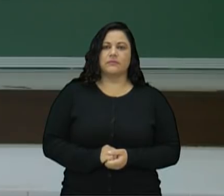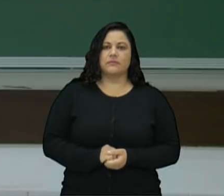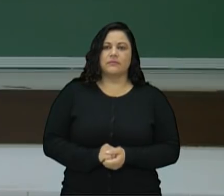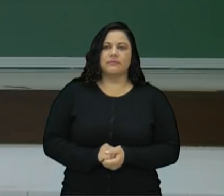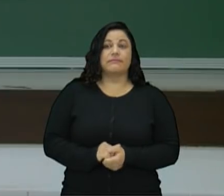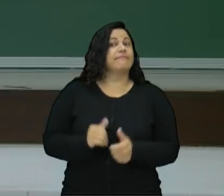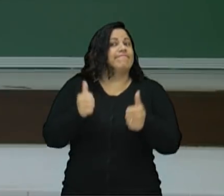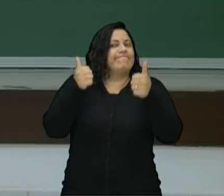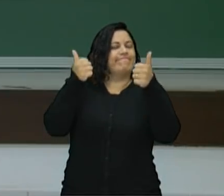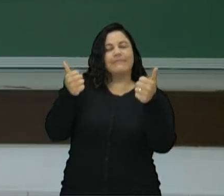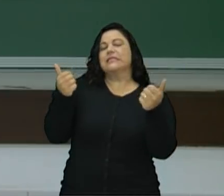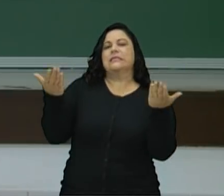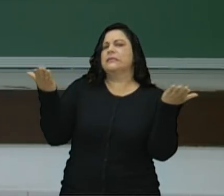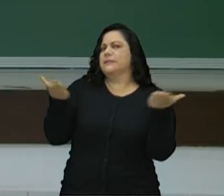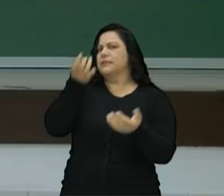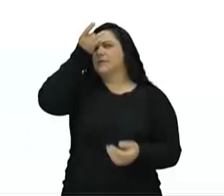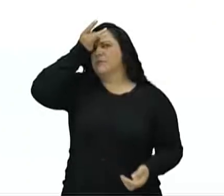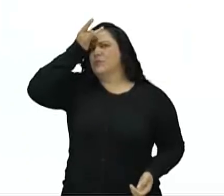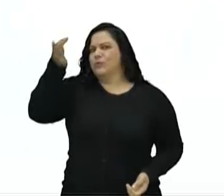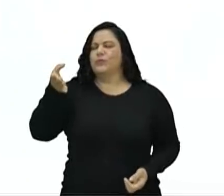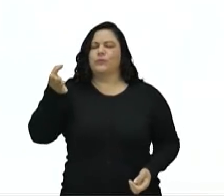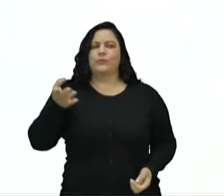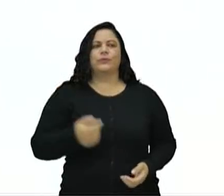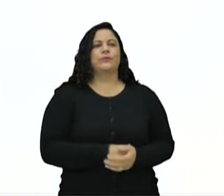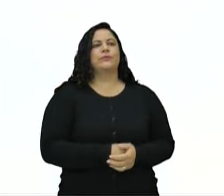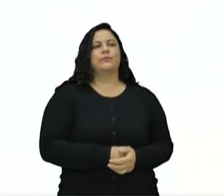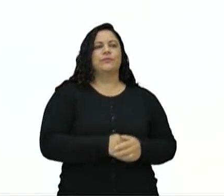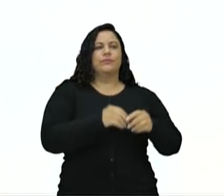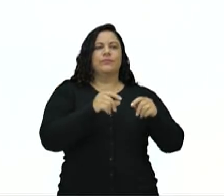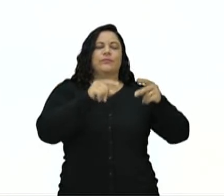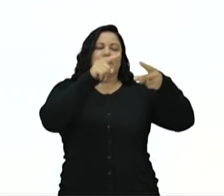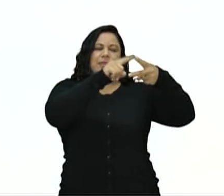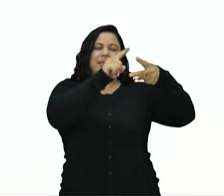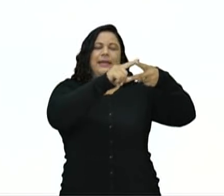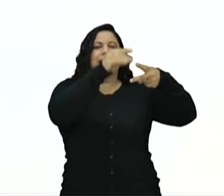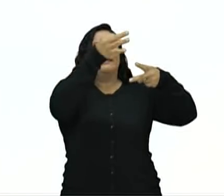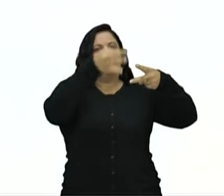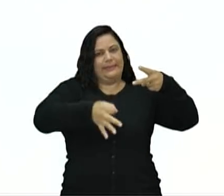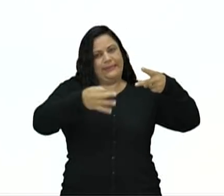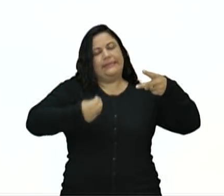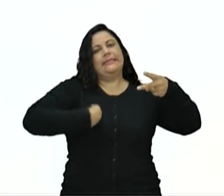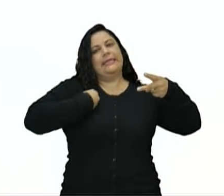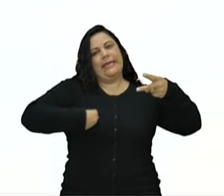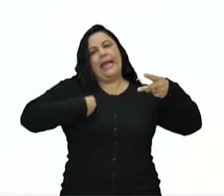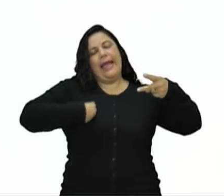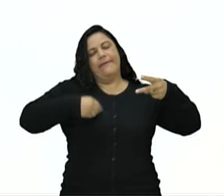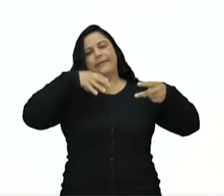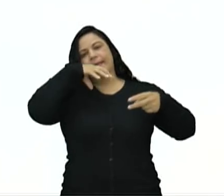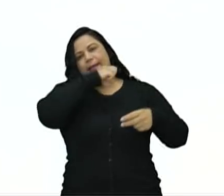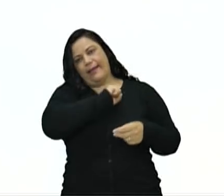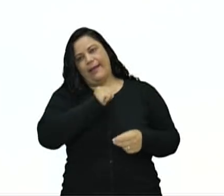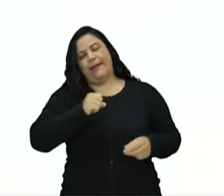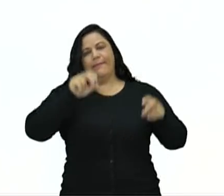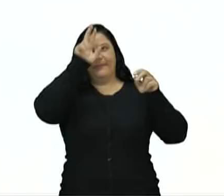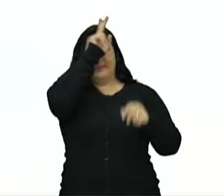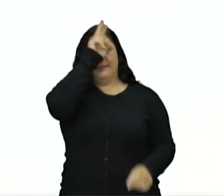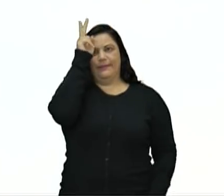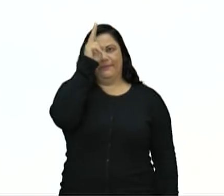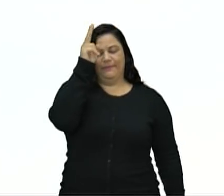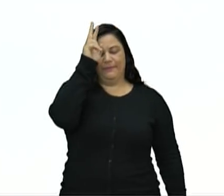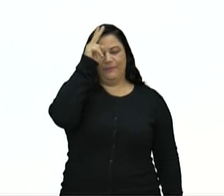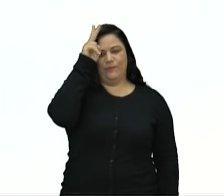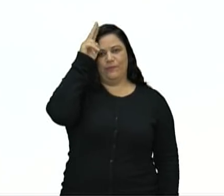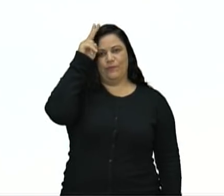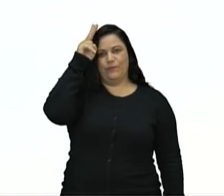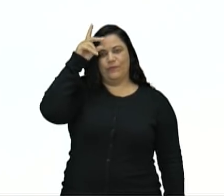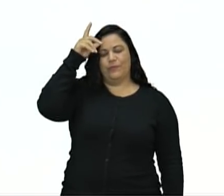Muito bem, e essa estava muito fácil, acertou. Quem marcou a primeira alternativa é a vida breve da formiga, né? Vamos agora para o próximo exercício.